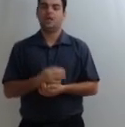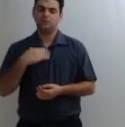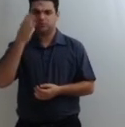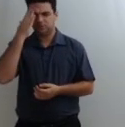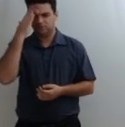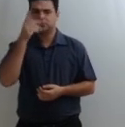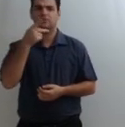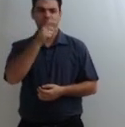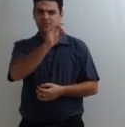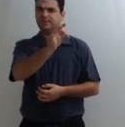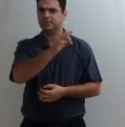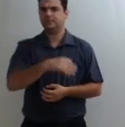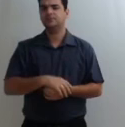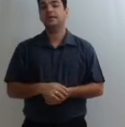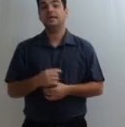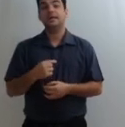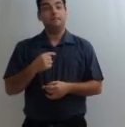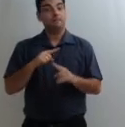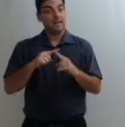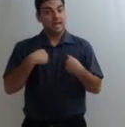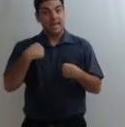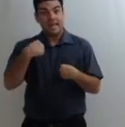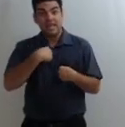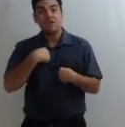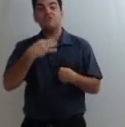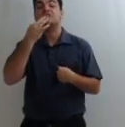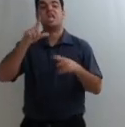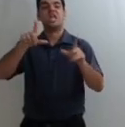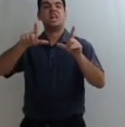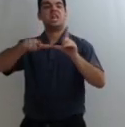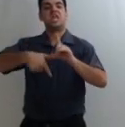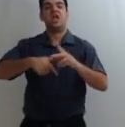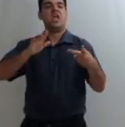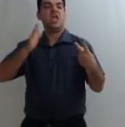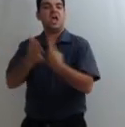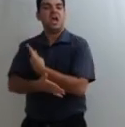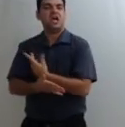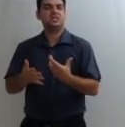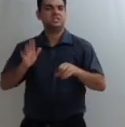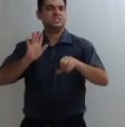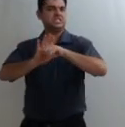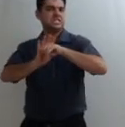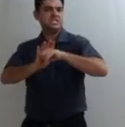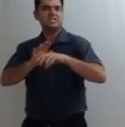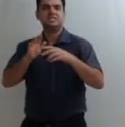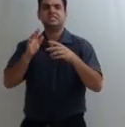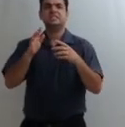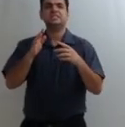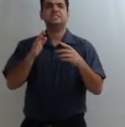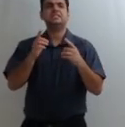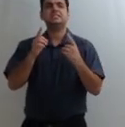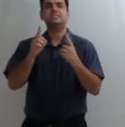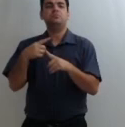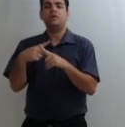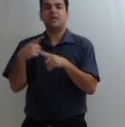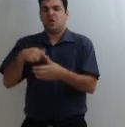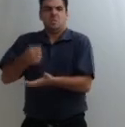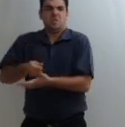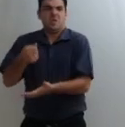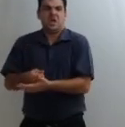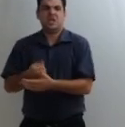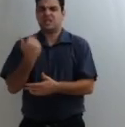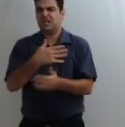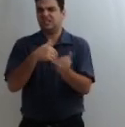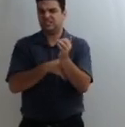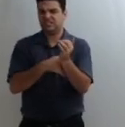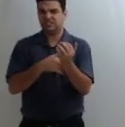nós dizermos que é ilegal a determinação da realização de alguma prova. Seria ilegal,